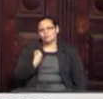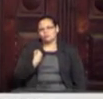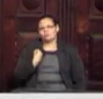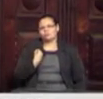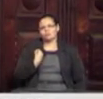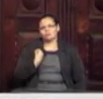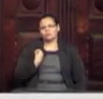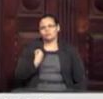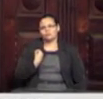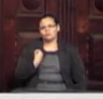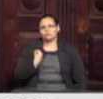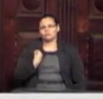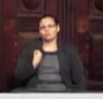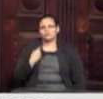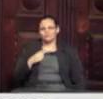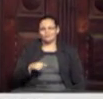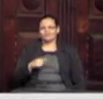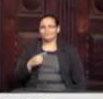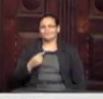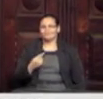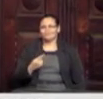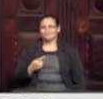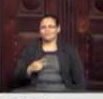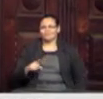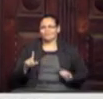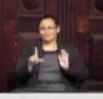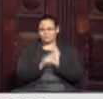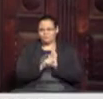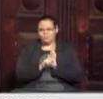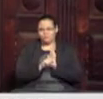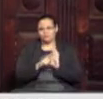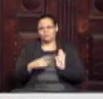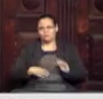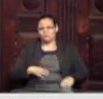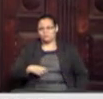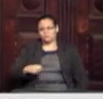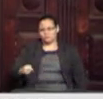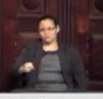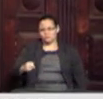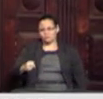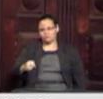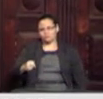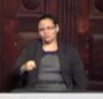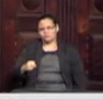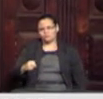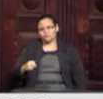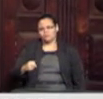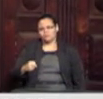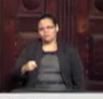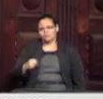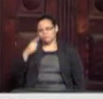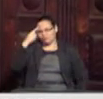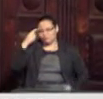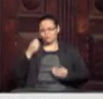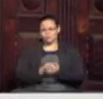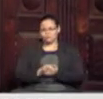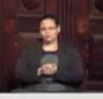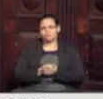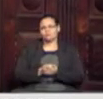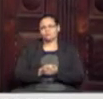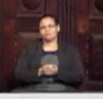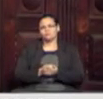com essa manobra para legalizar o aborto numa decisão liminar